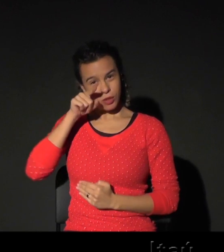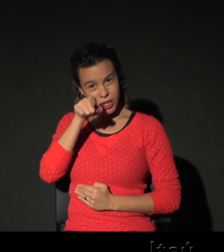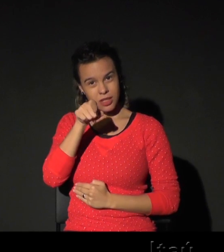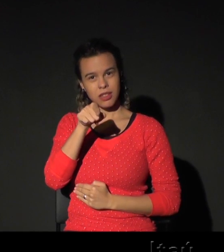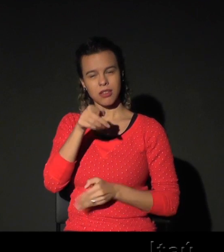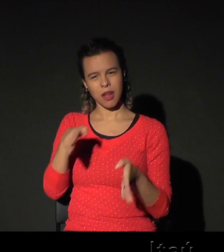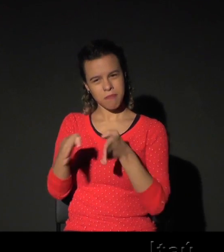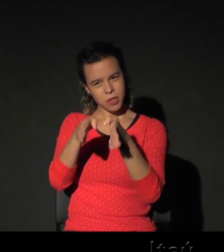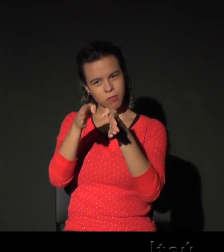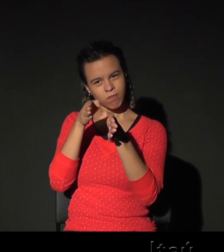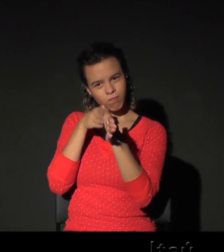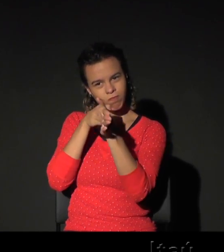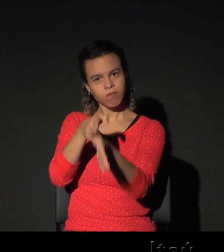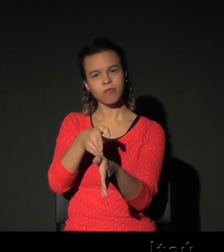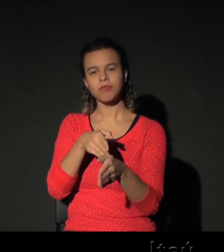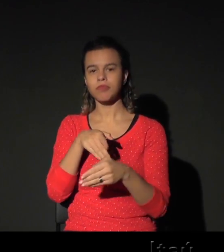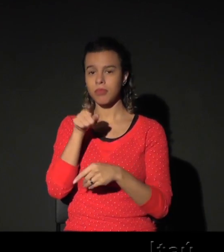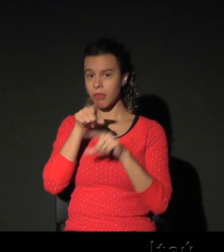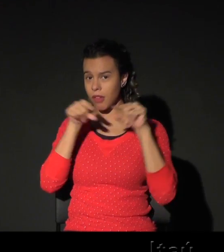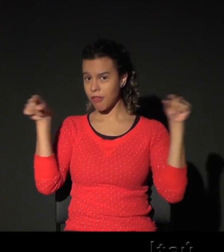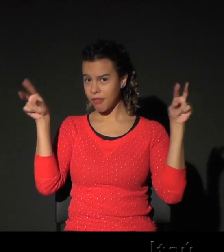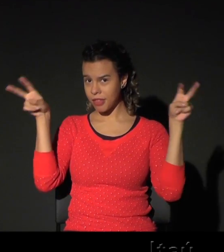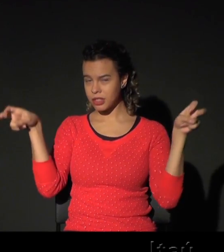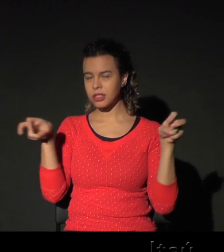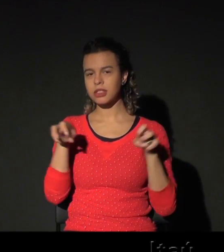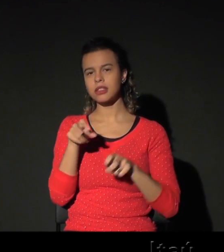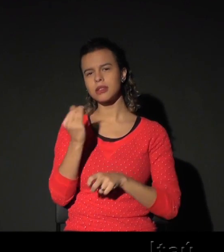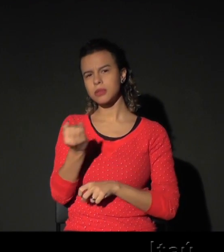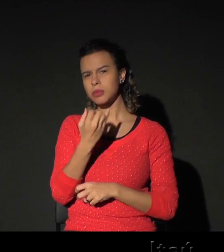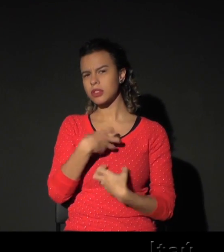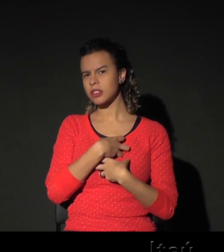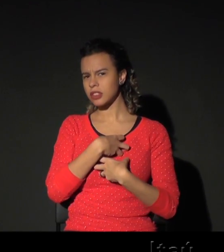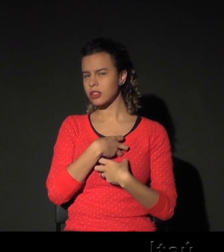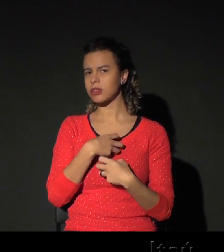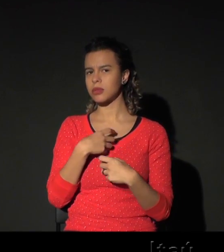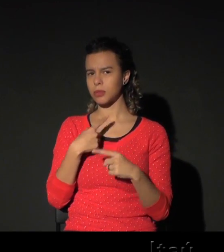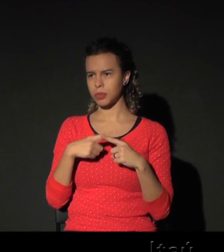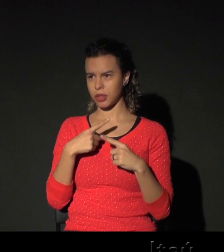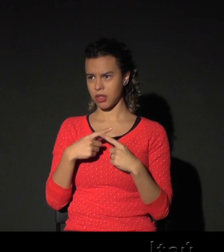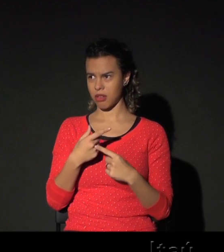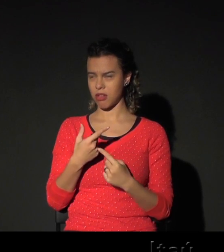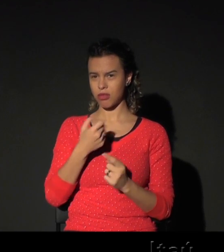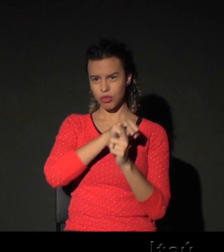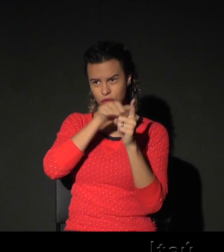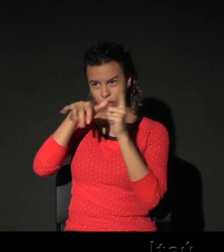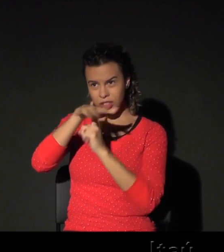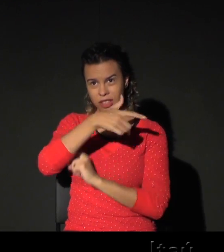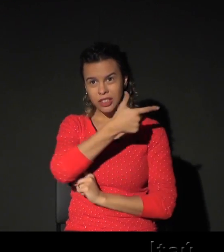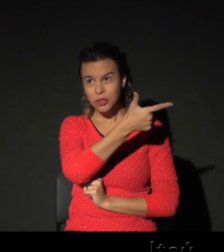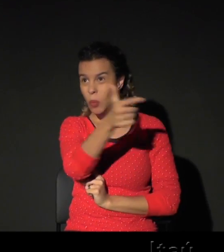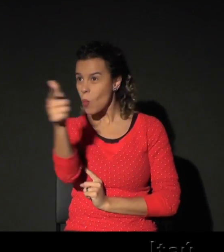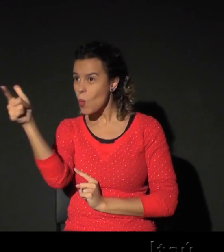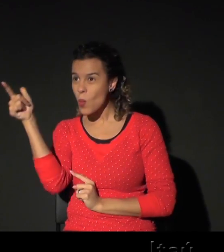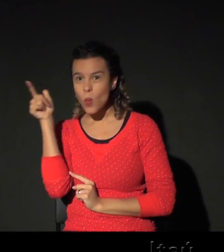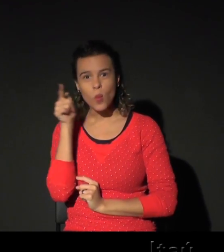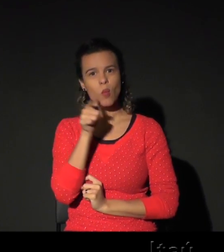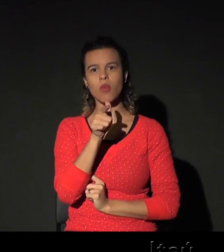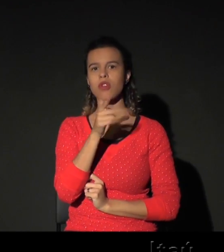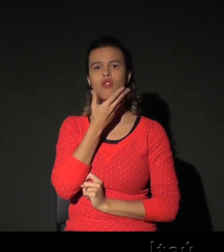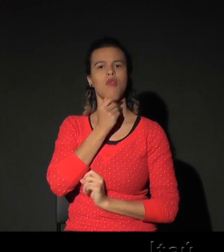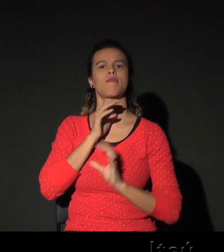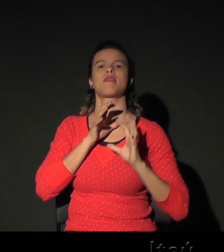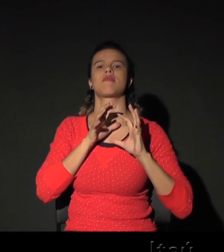Horizonte mas Mas isso é essa essa frase ela é muito impactante ou seja nunca existiu uma sociedade sem a dominação